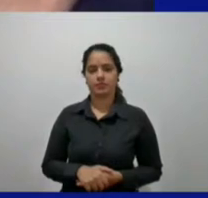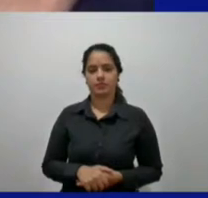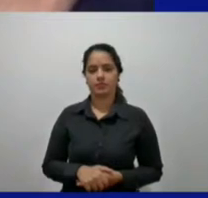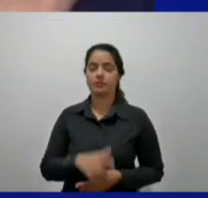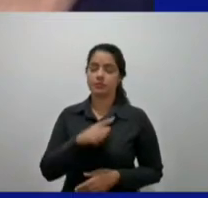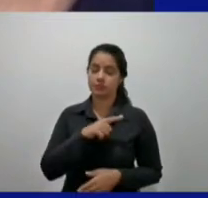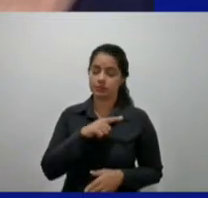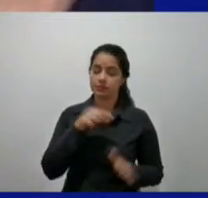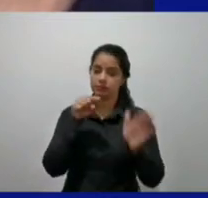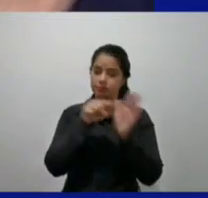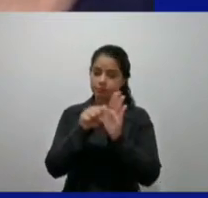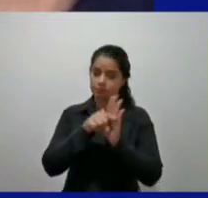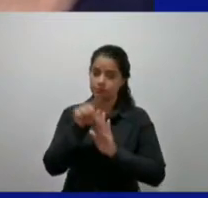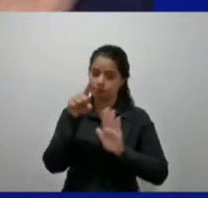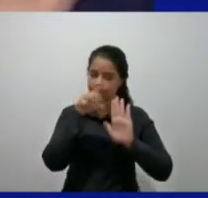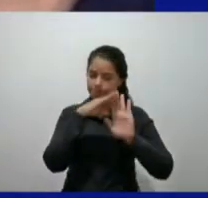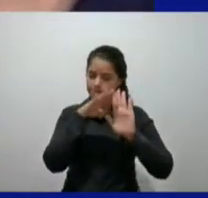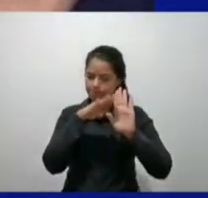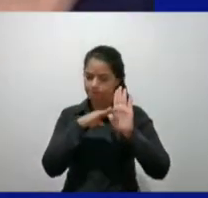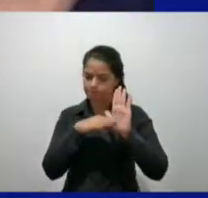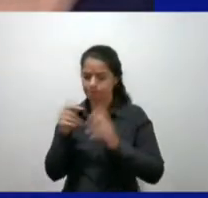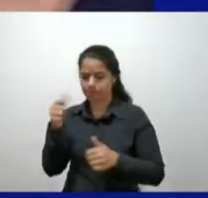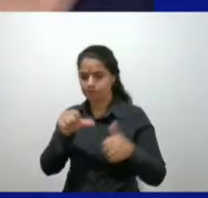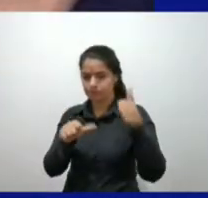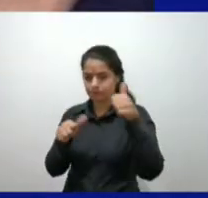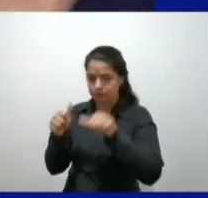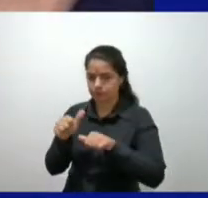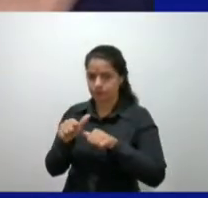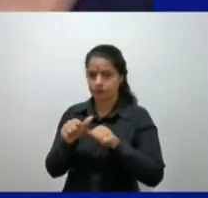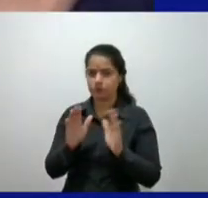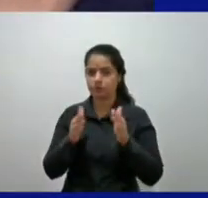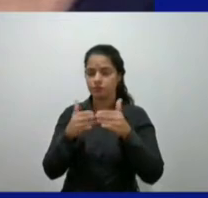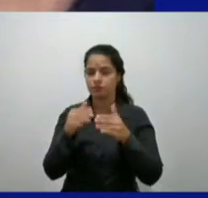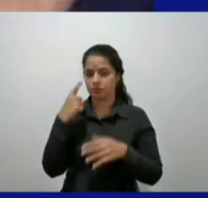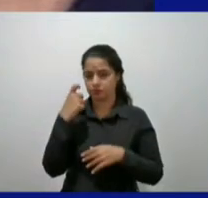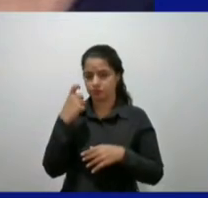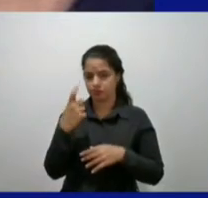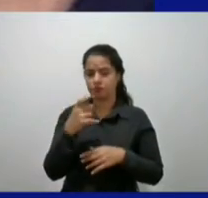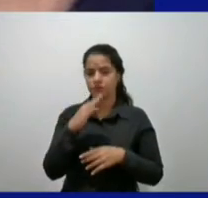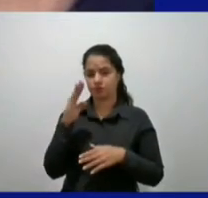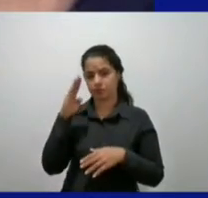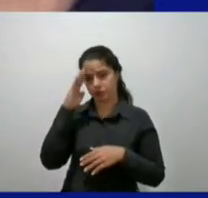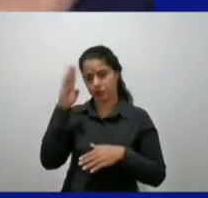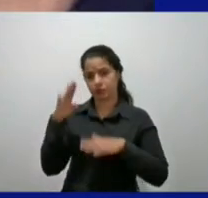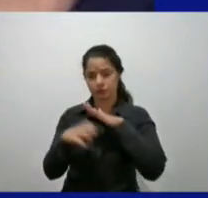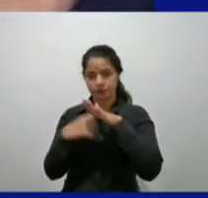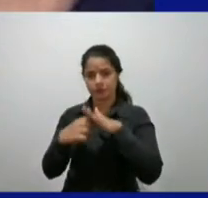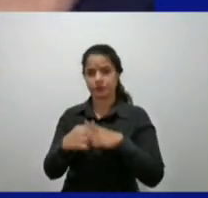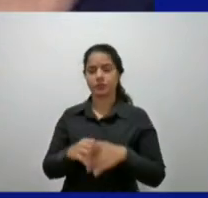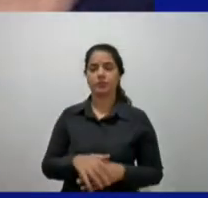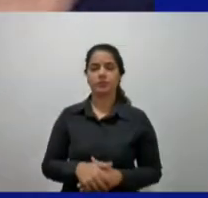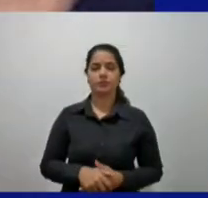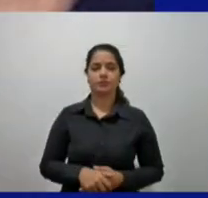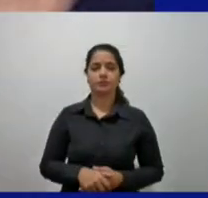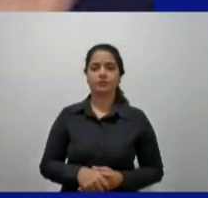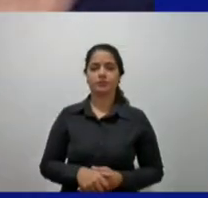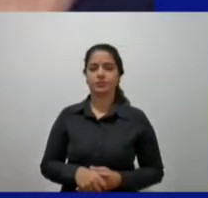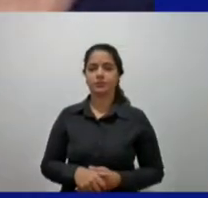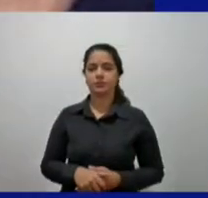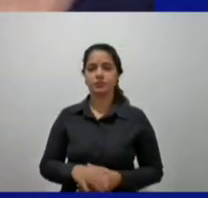avalia. E do nosso ponto de vista, como eu falei, é um excelente filtro para tentar entender